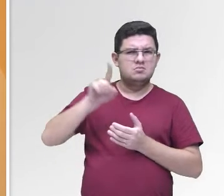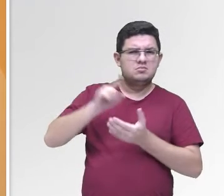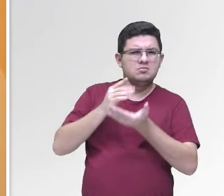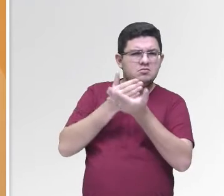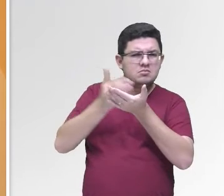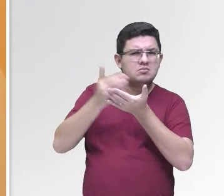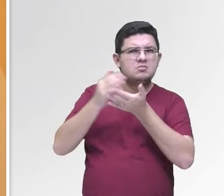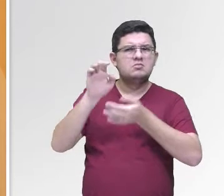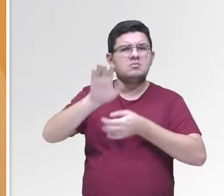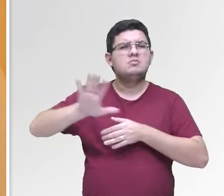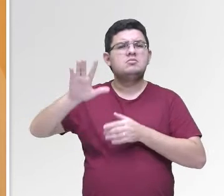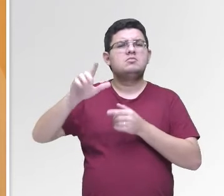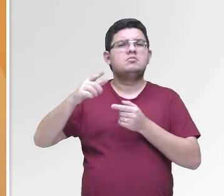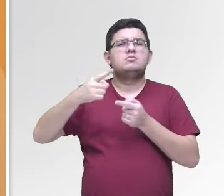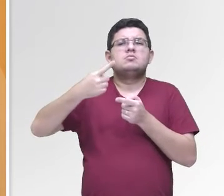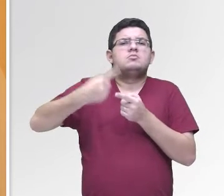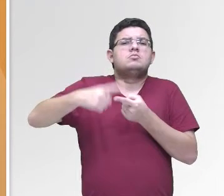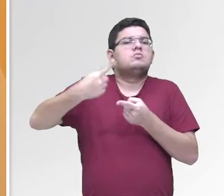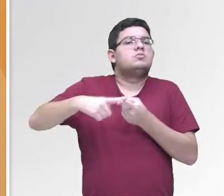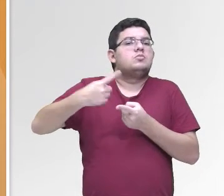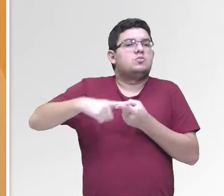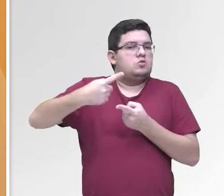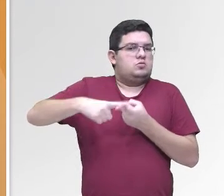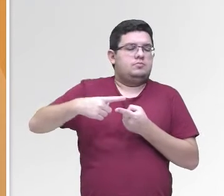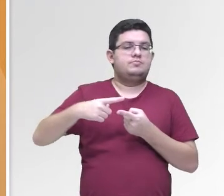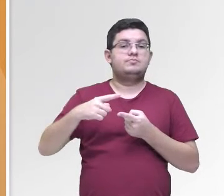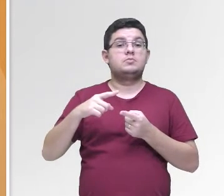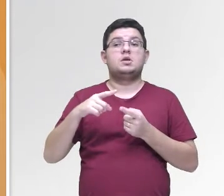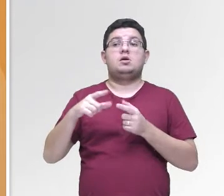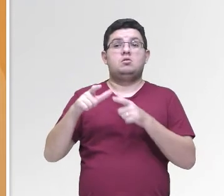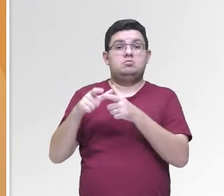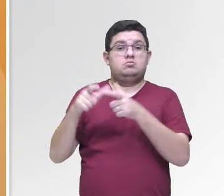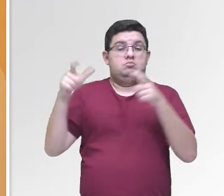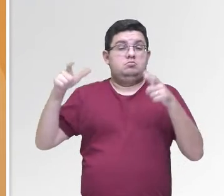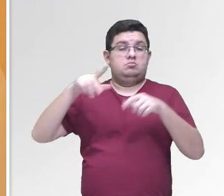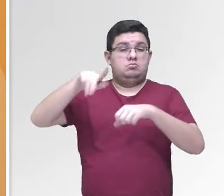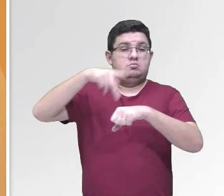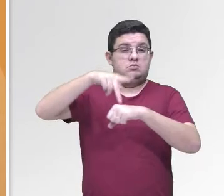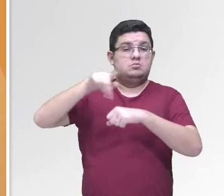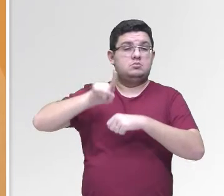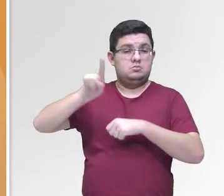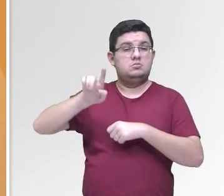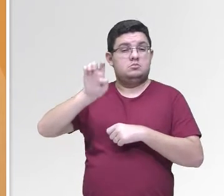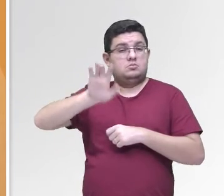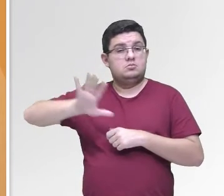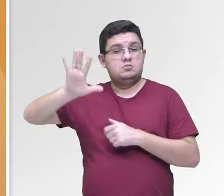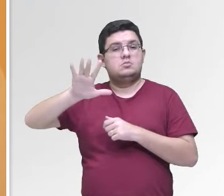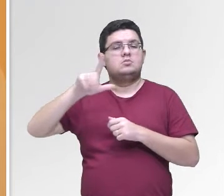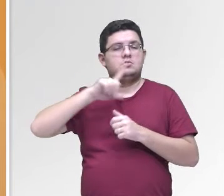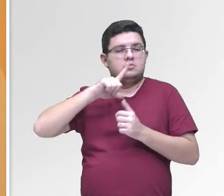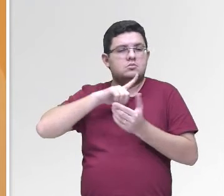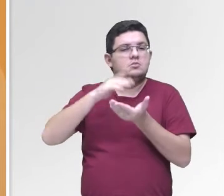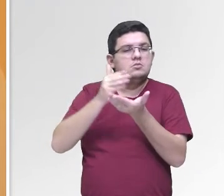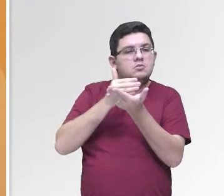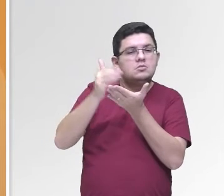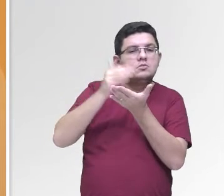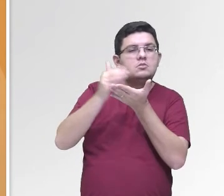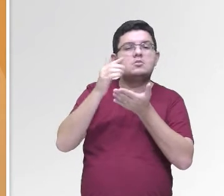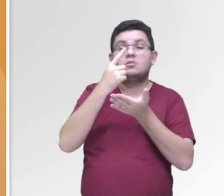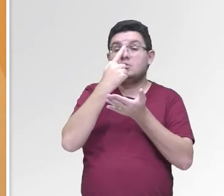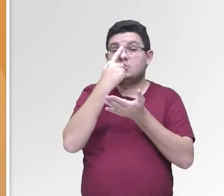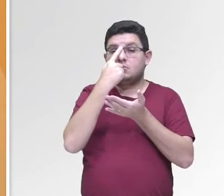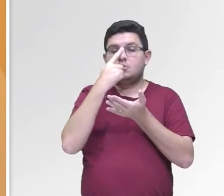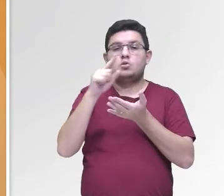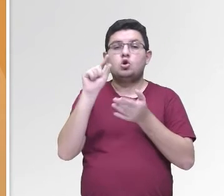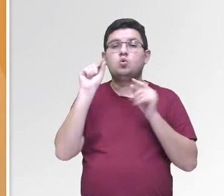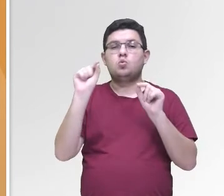europeu, porque, né, várias nações europeias foram as pioneiras a fazer